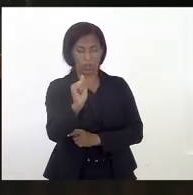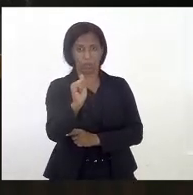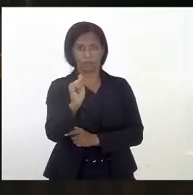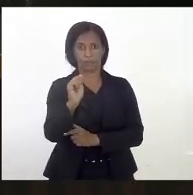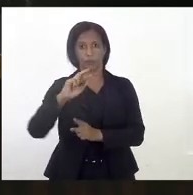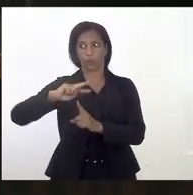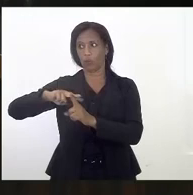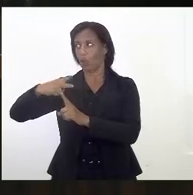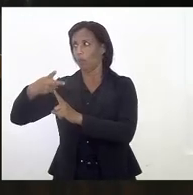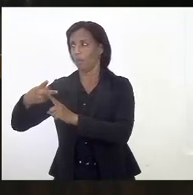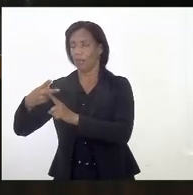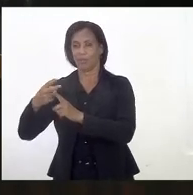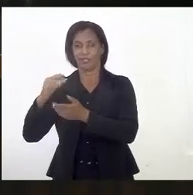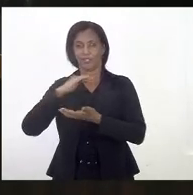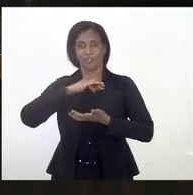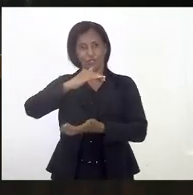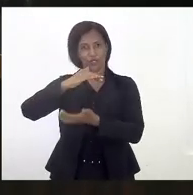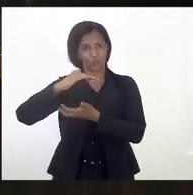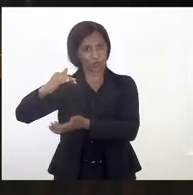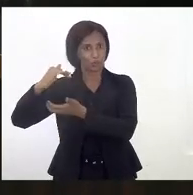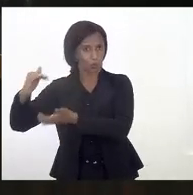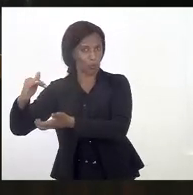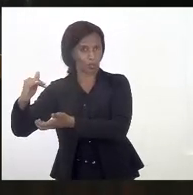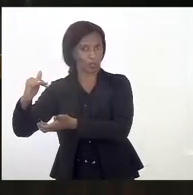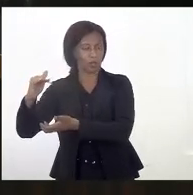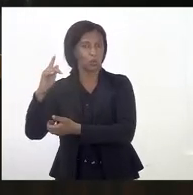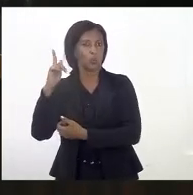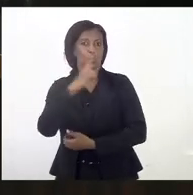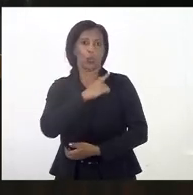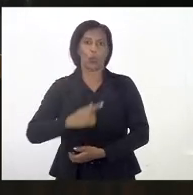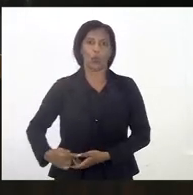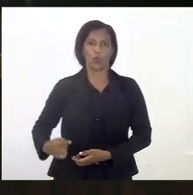estoque e do governo americano